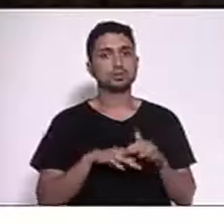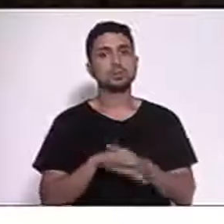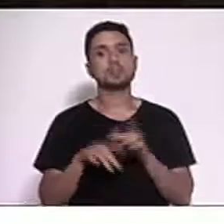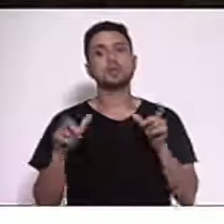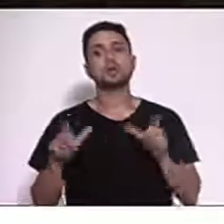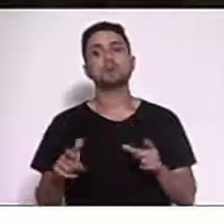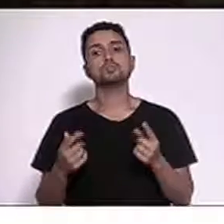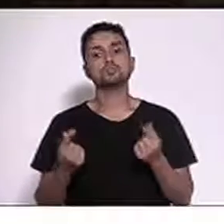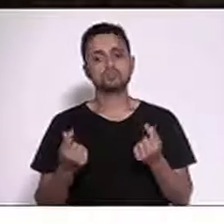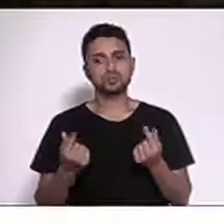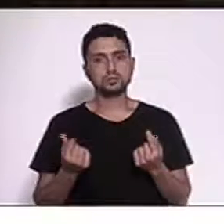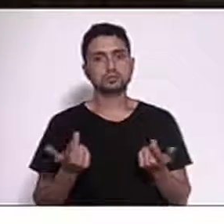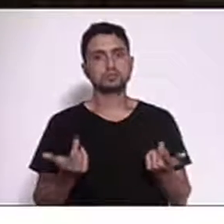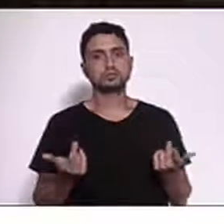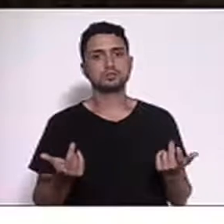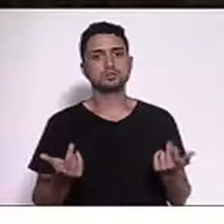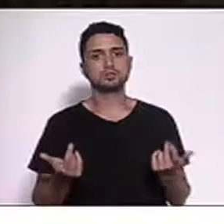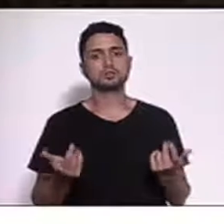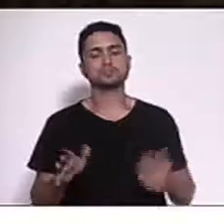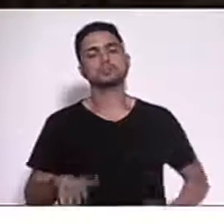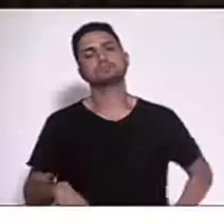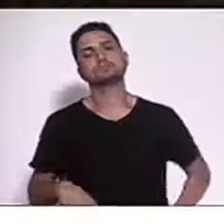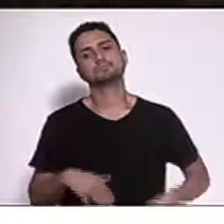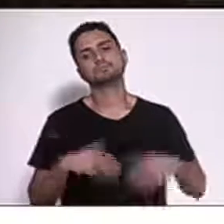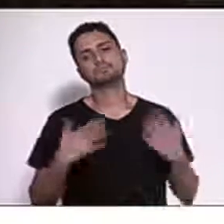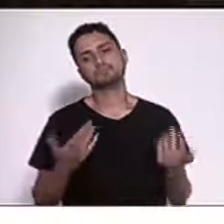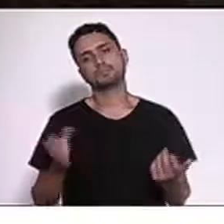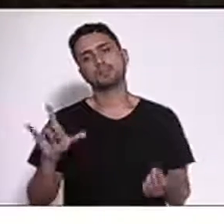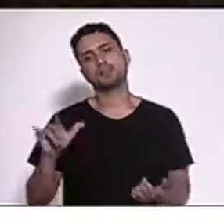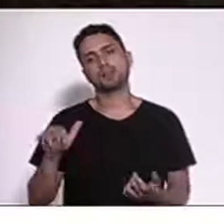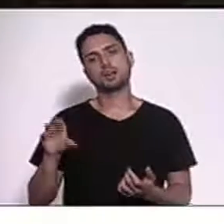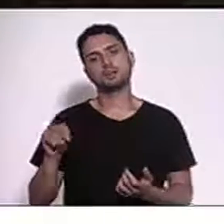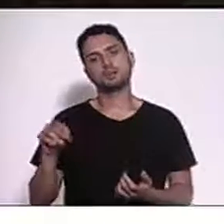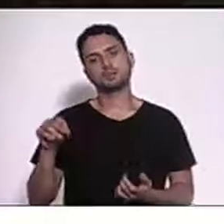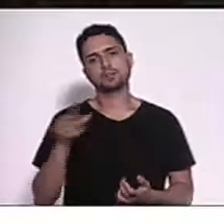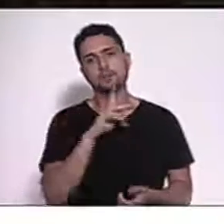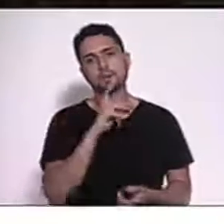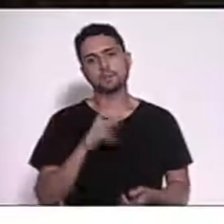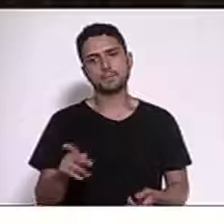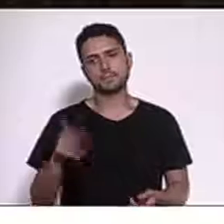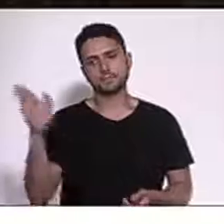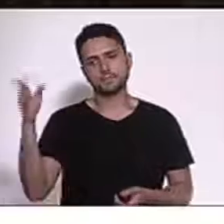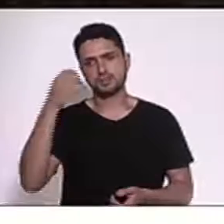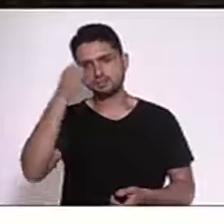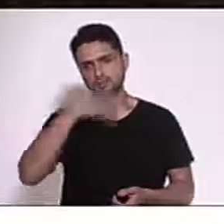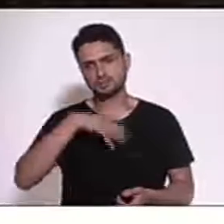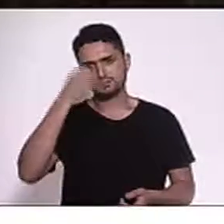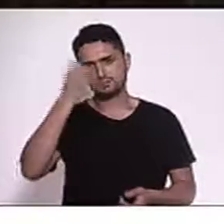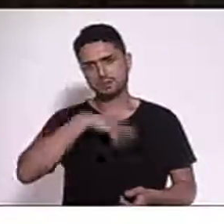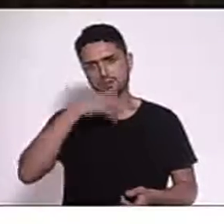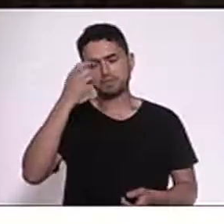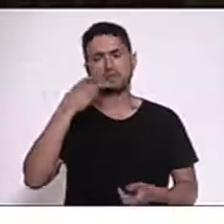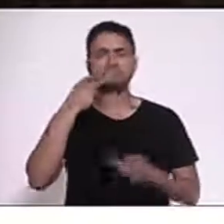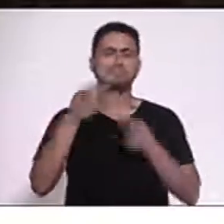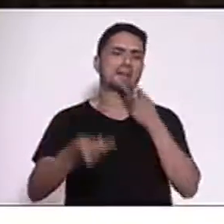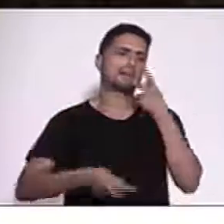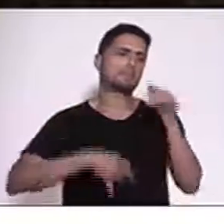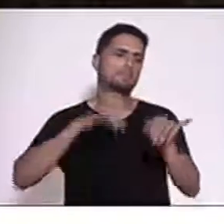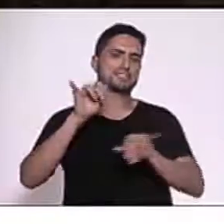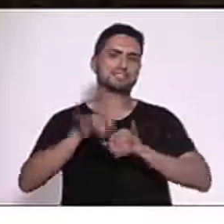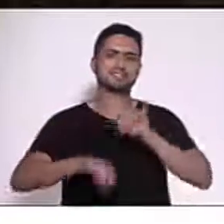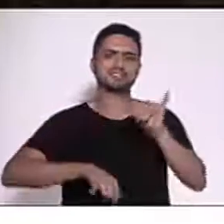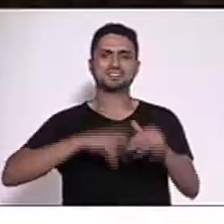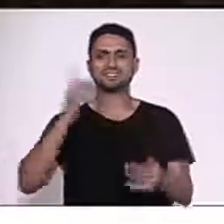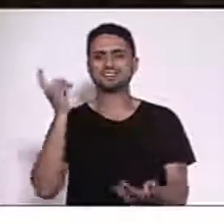esse dinheiro? E aí, é claro, o presidente da República que diz um absurdo atrás do outro, uma estapafúrdia atrás da